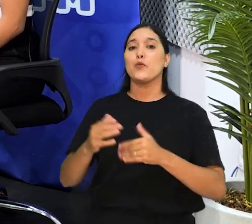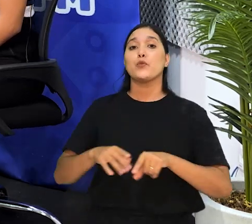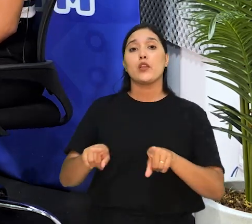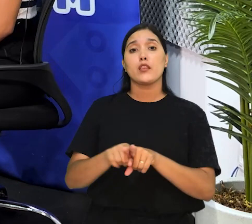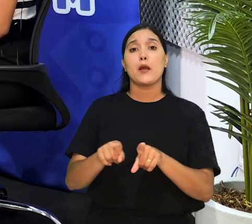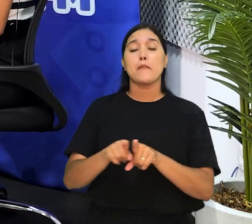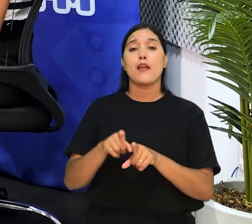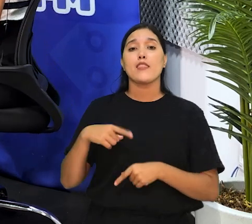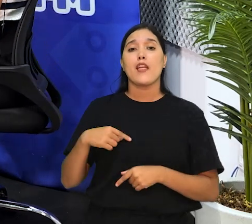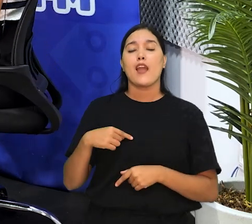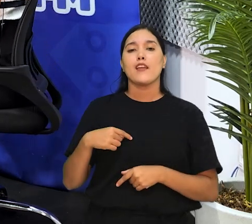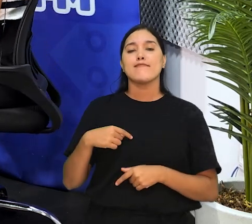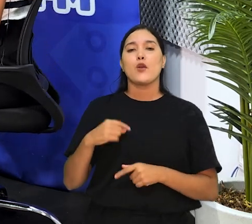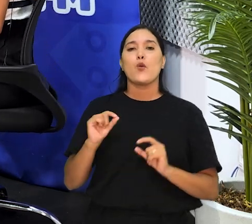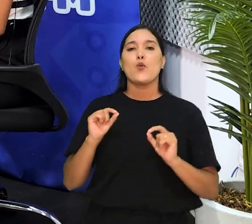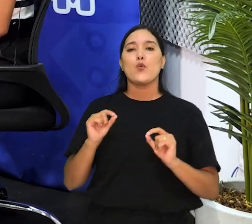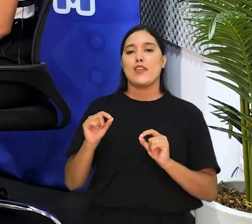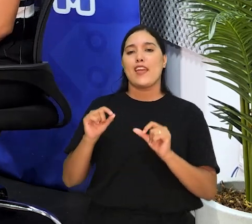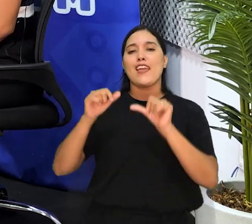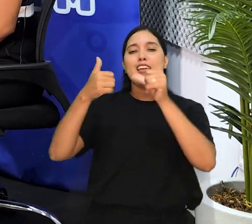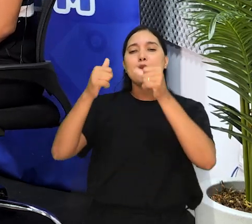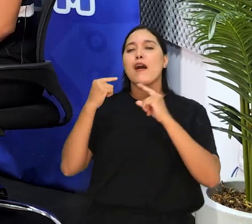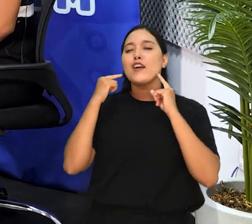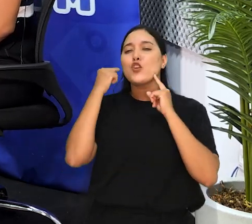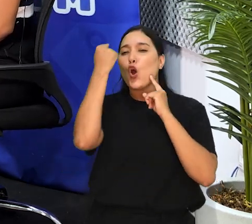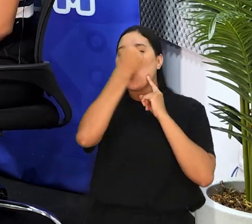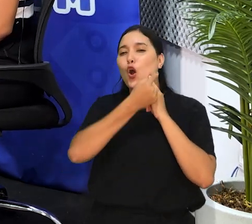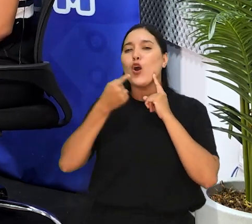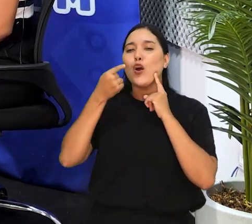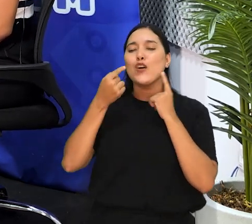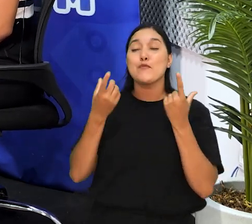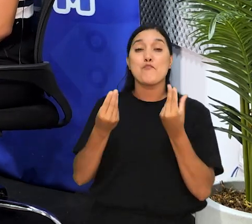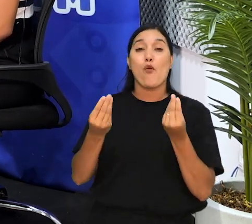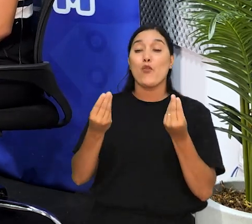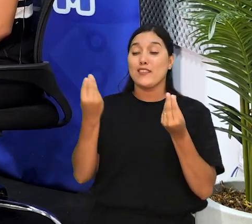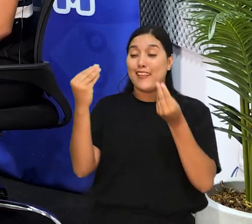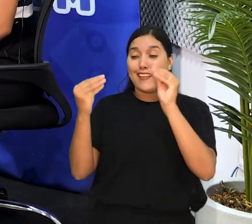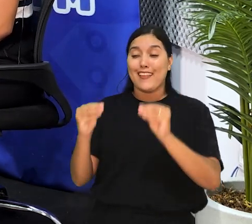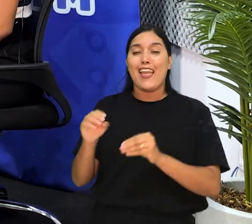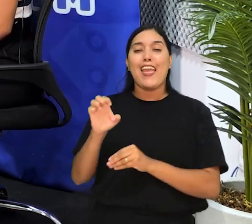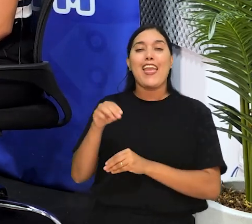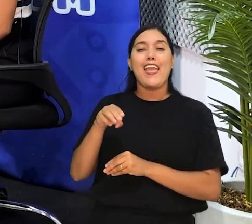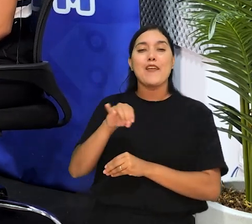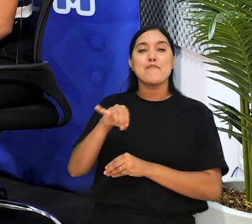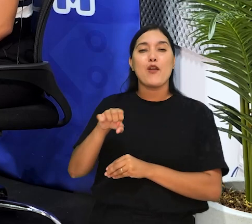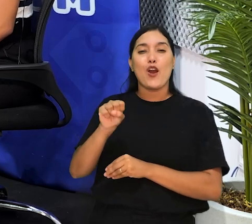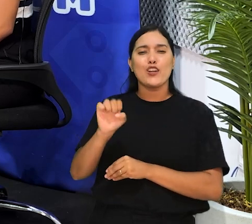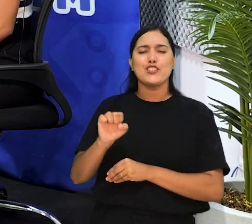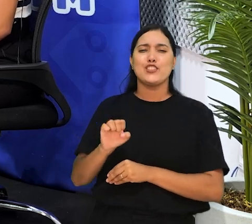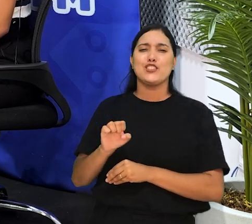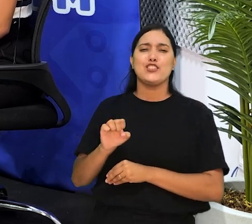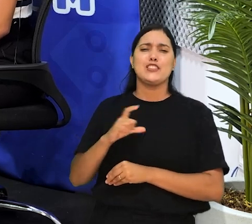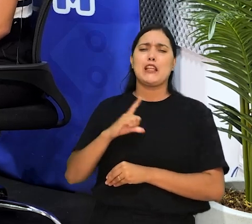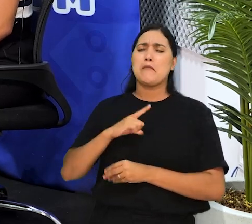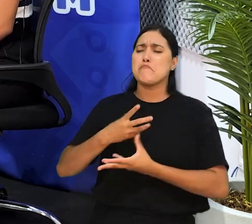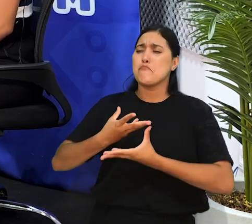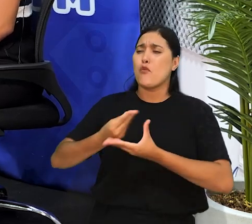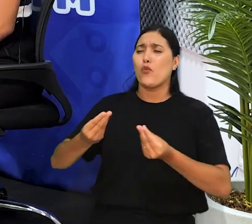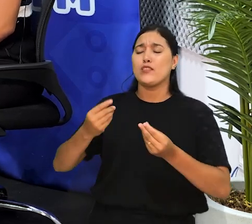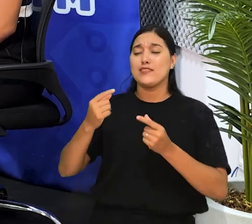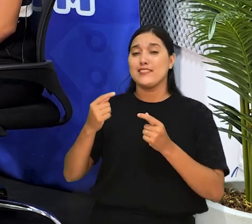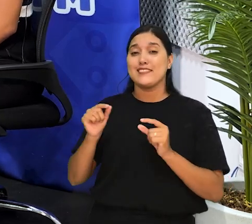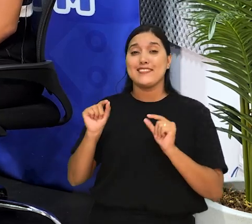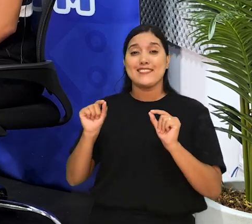gente conta com os emojis. Então, se vocês verem nossas conversas, é assim, é um monte de conversa por código com